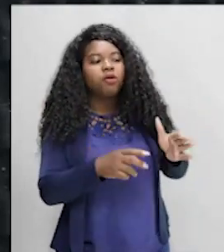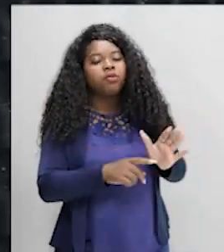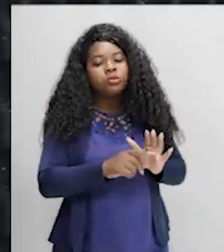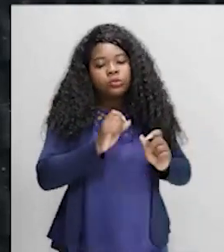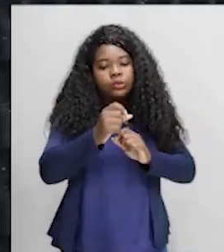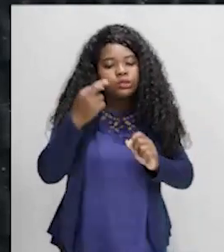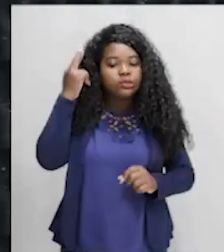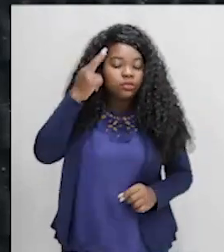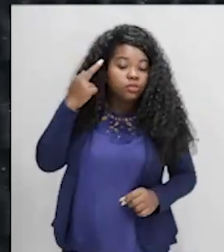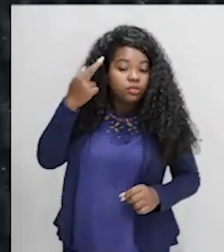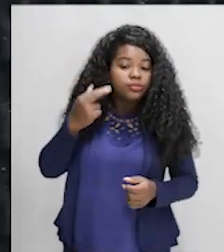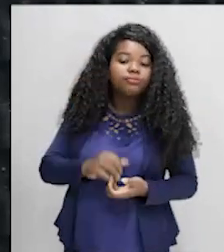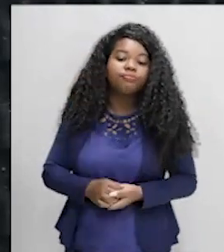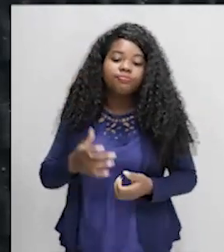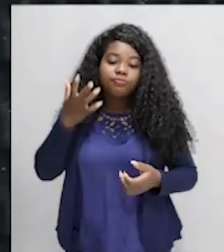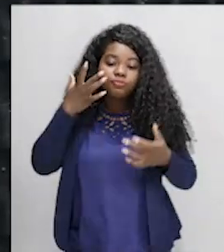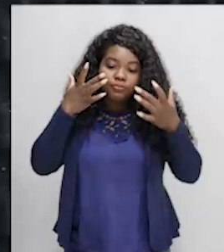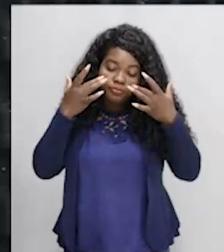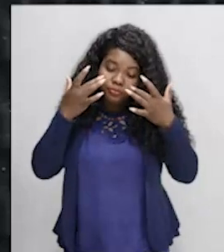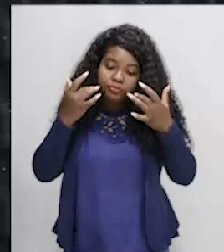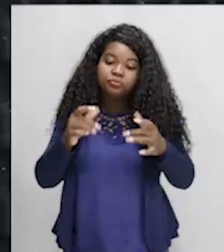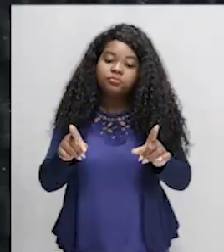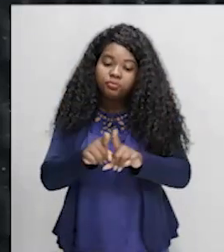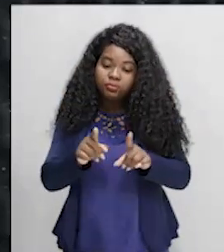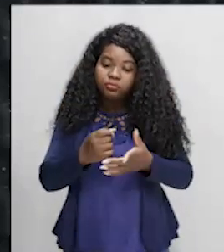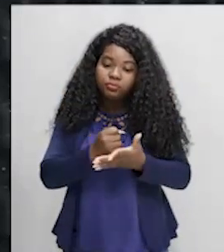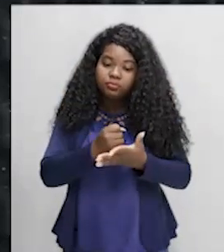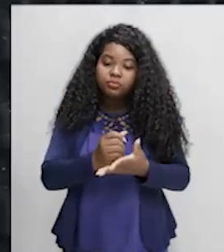formatos específicos ao teatro daquele período.